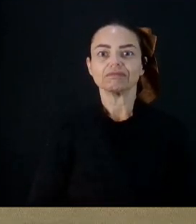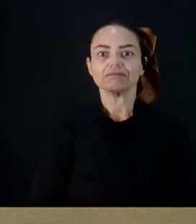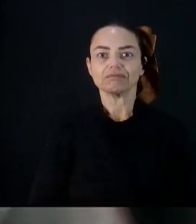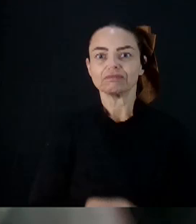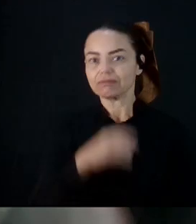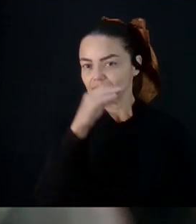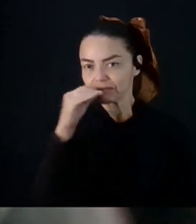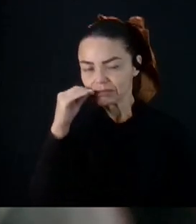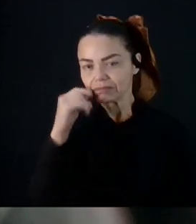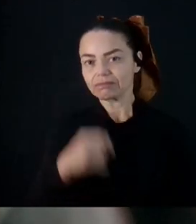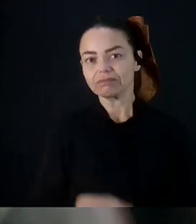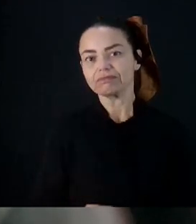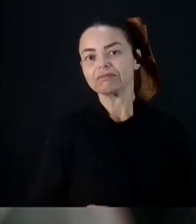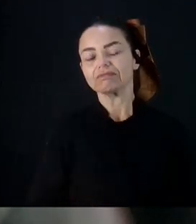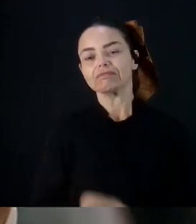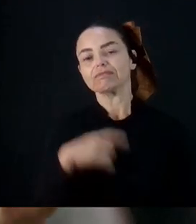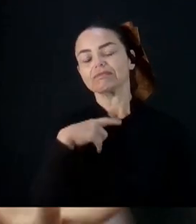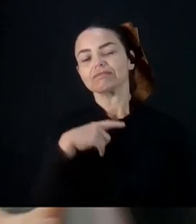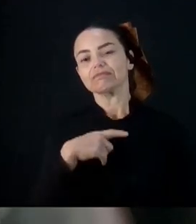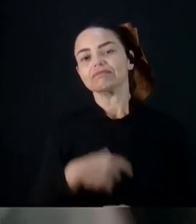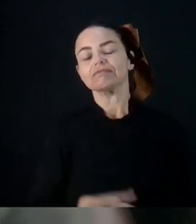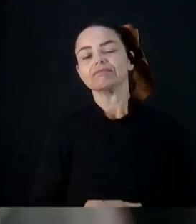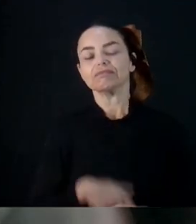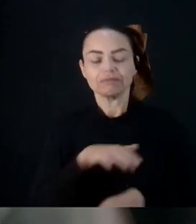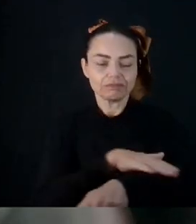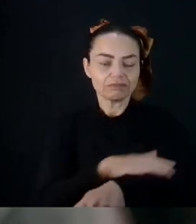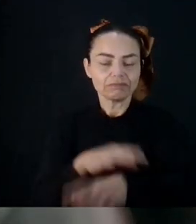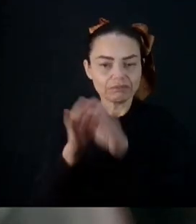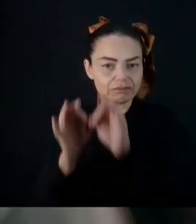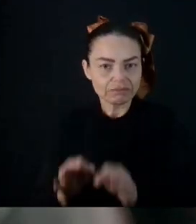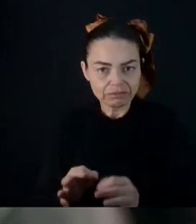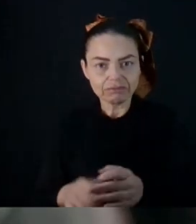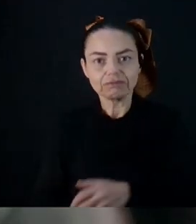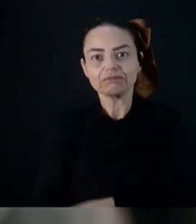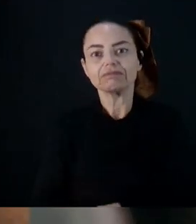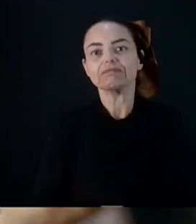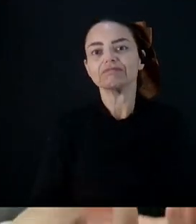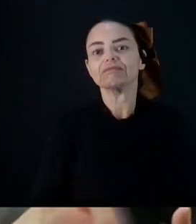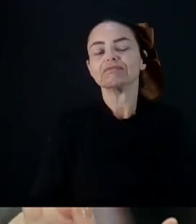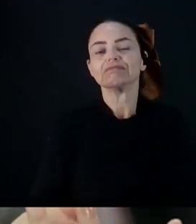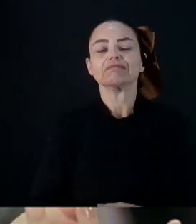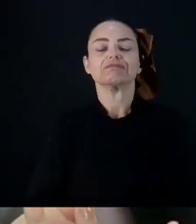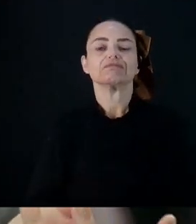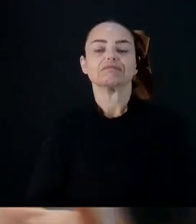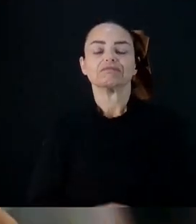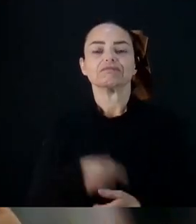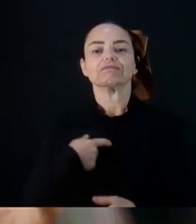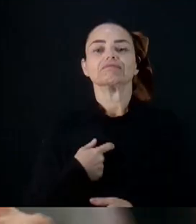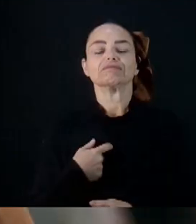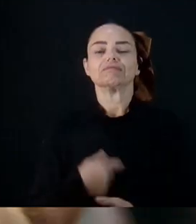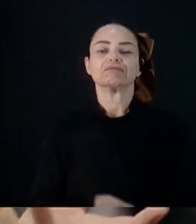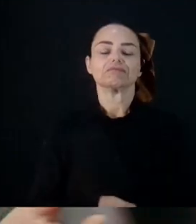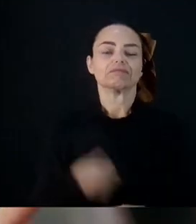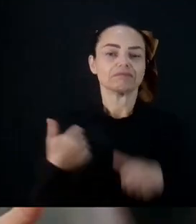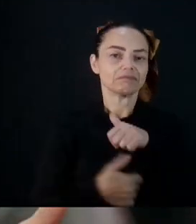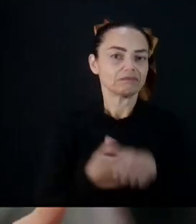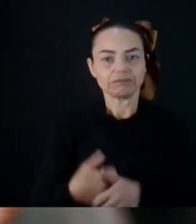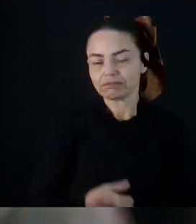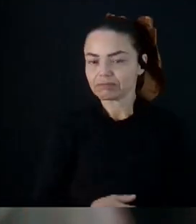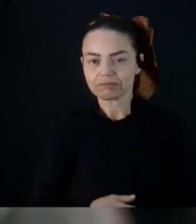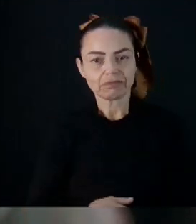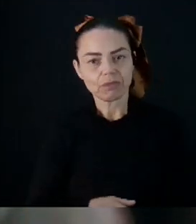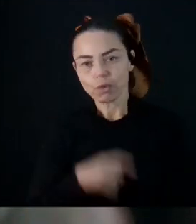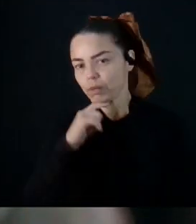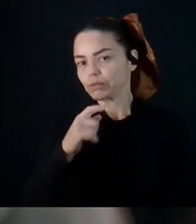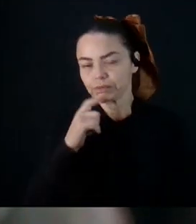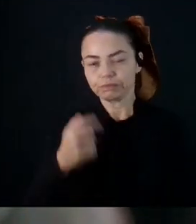querer ter aquela pele perfeita que ela viu num filtro, né? Acaba distorcendo a imagem que ela nunca vai alcançar, aquele filtro